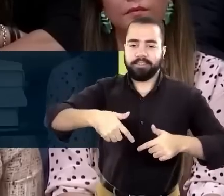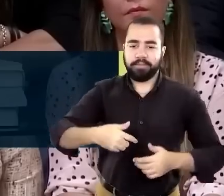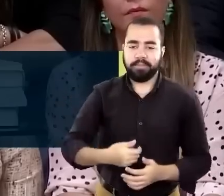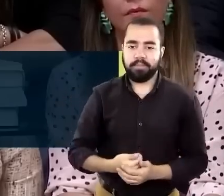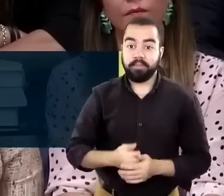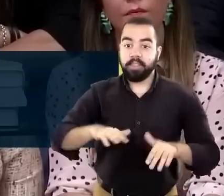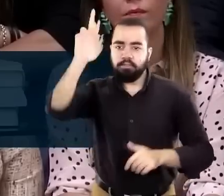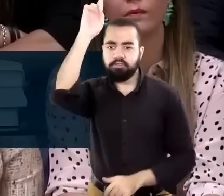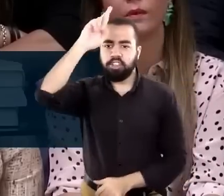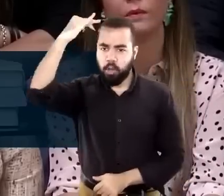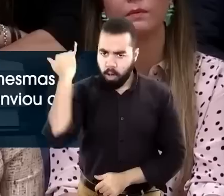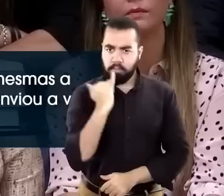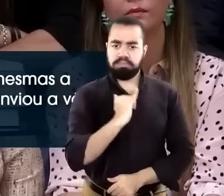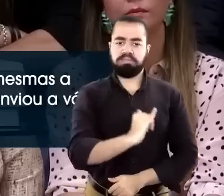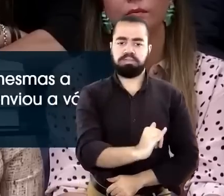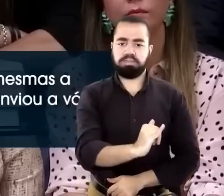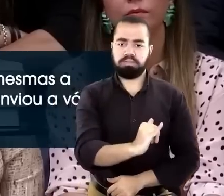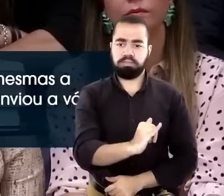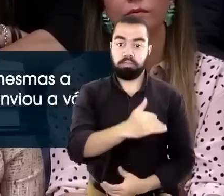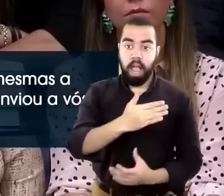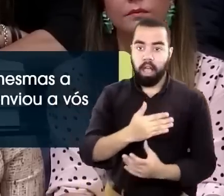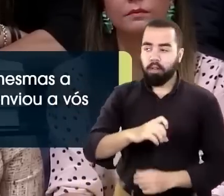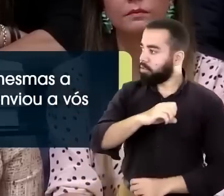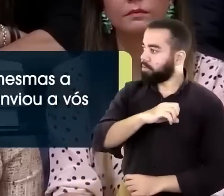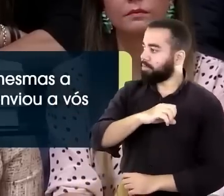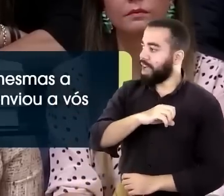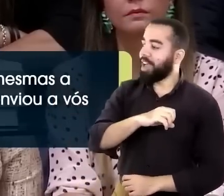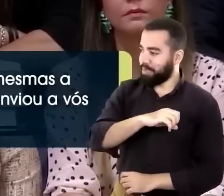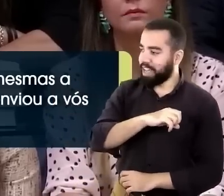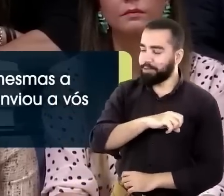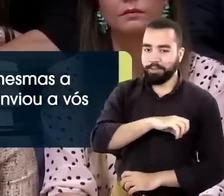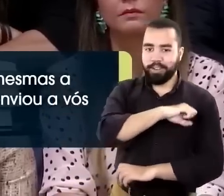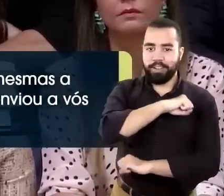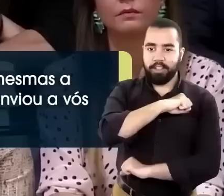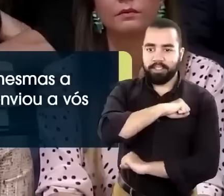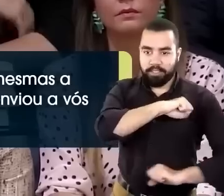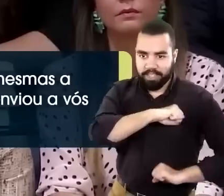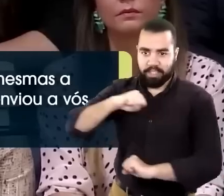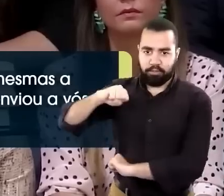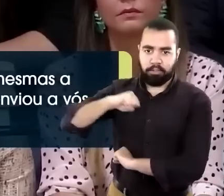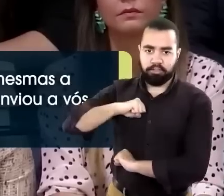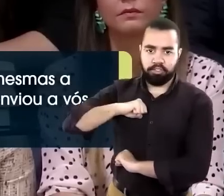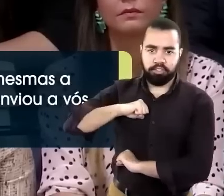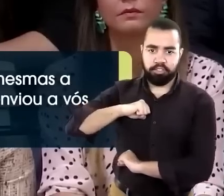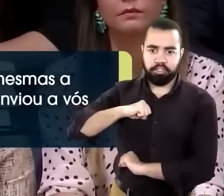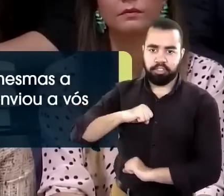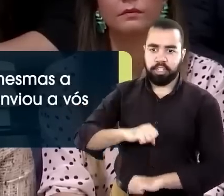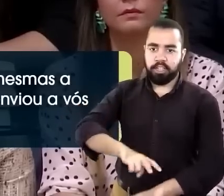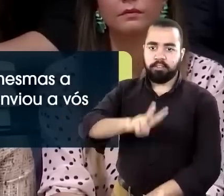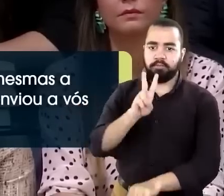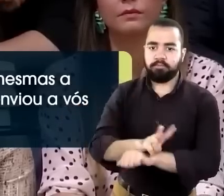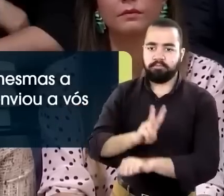Novamente me veio a palavra do Senhor dizendo, as mãos de Zorobabel lançaram os fundamentos desta casa, elas